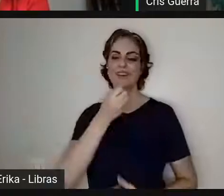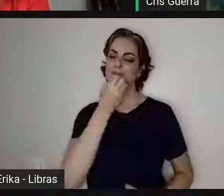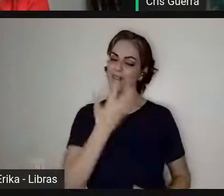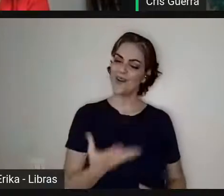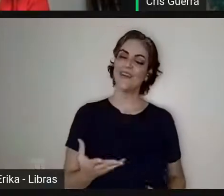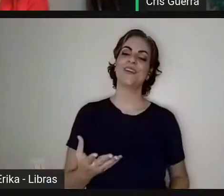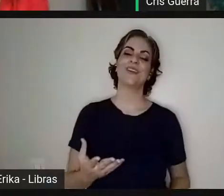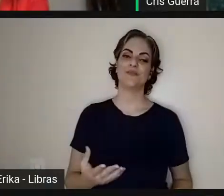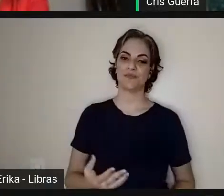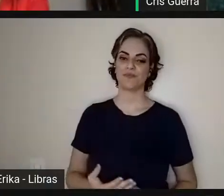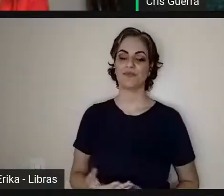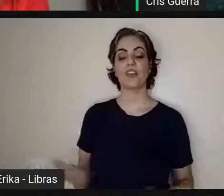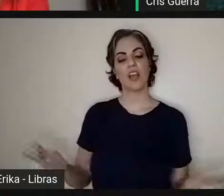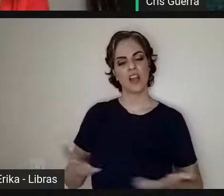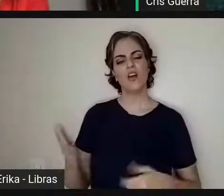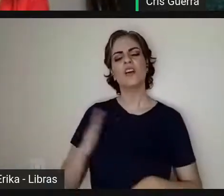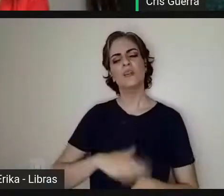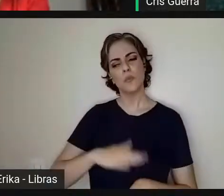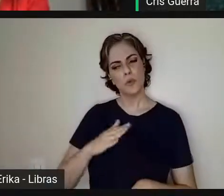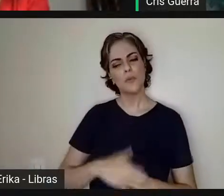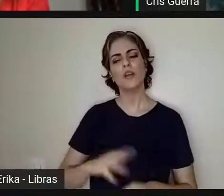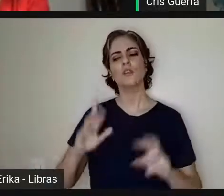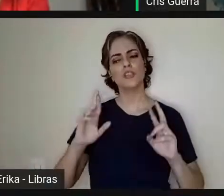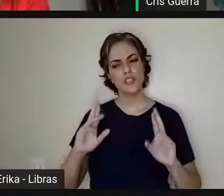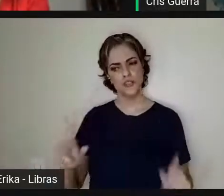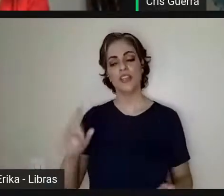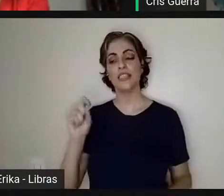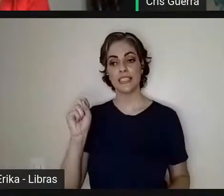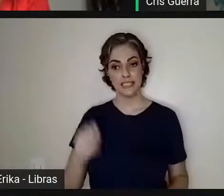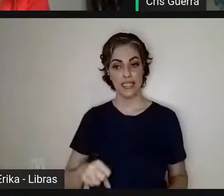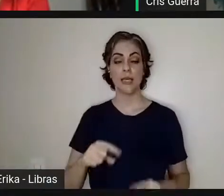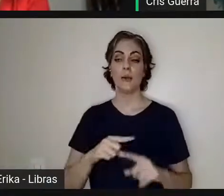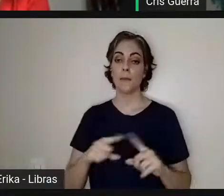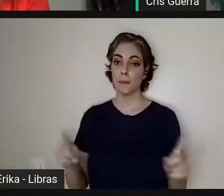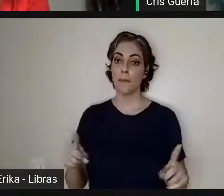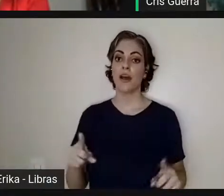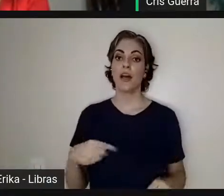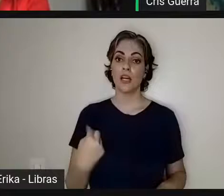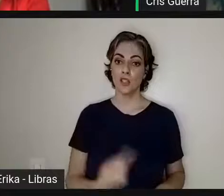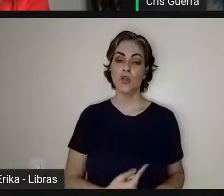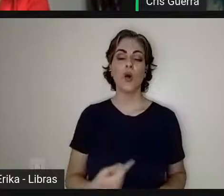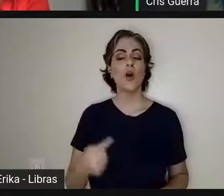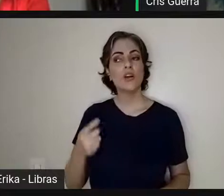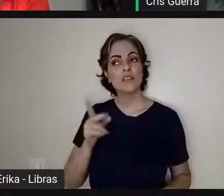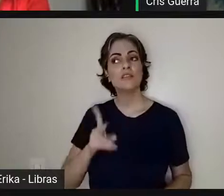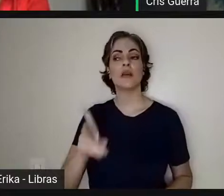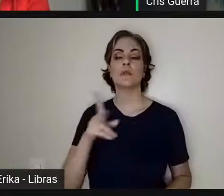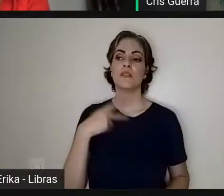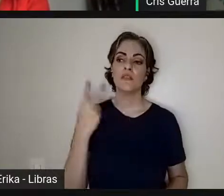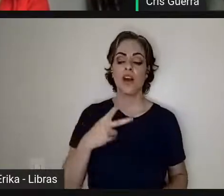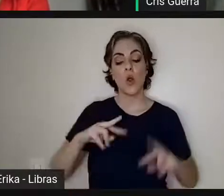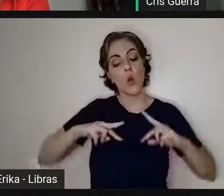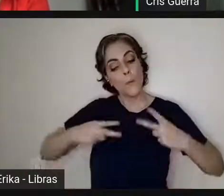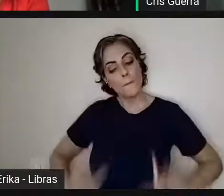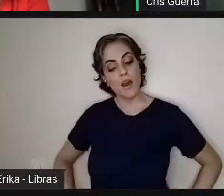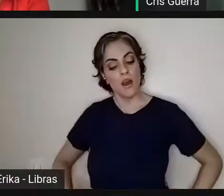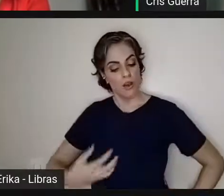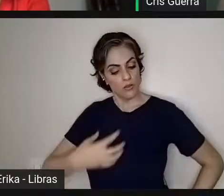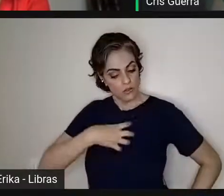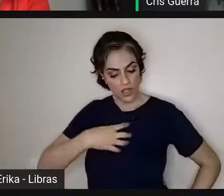gente está vivendo um momento interessante, que a gente tem falado muito sobre a questão da humanidade. E a gente está